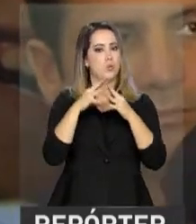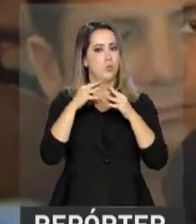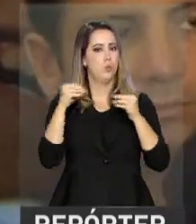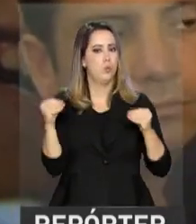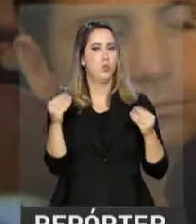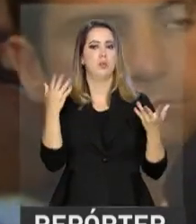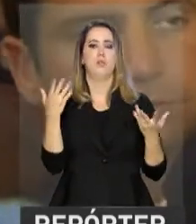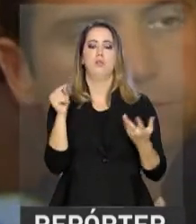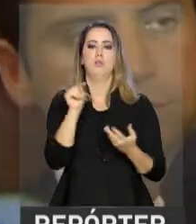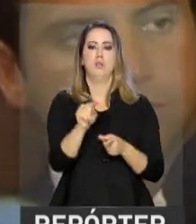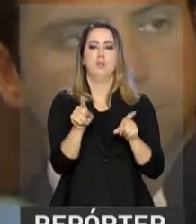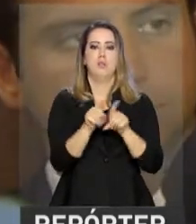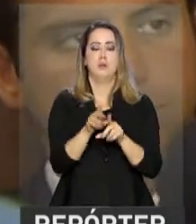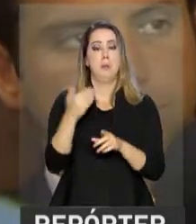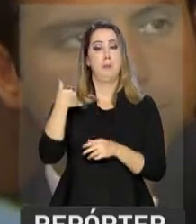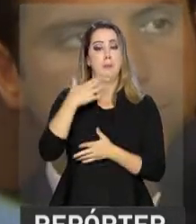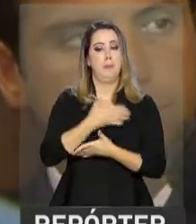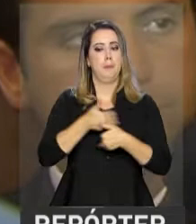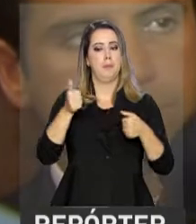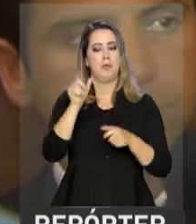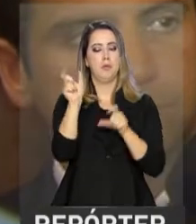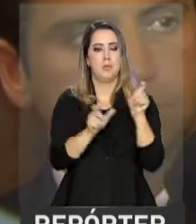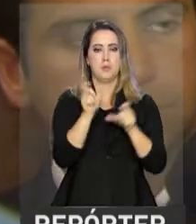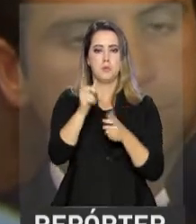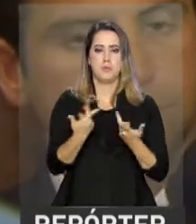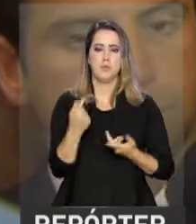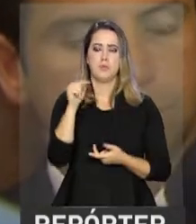mais conforto para os pacientes. Portanto, faremos aqui,